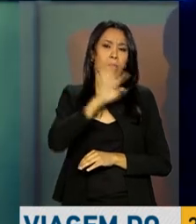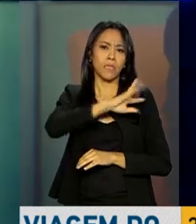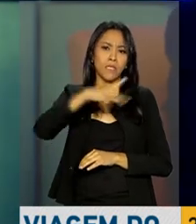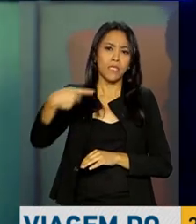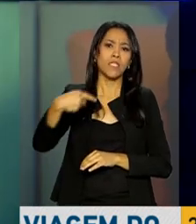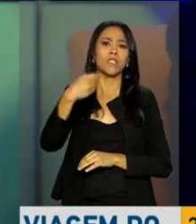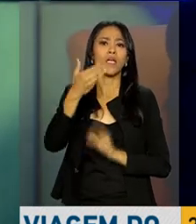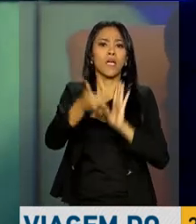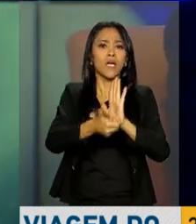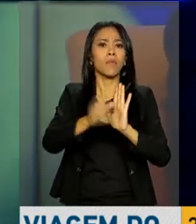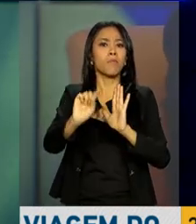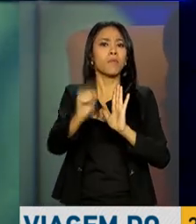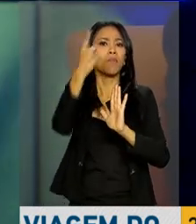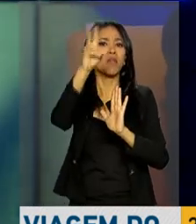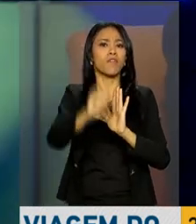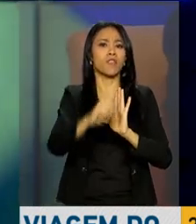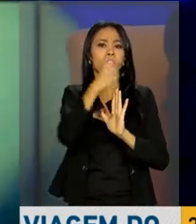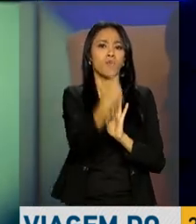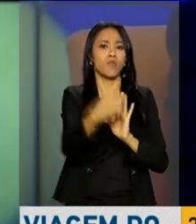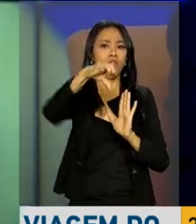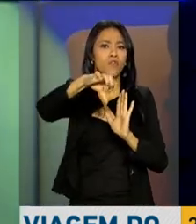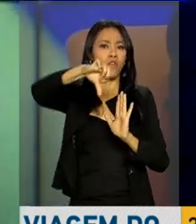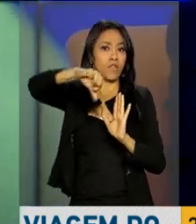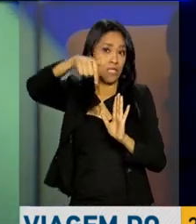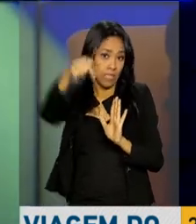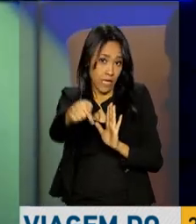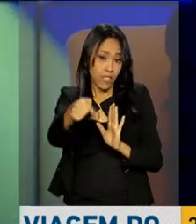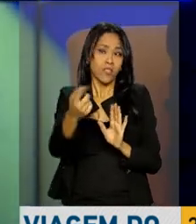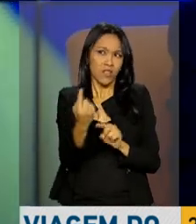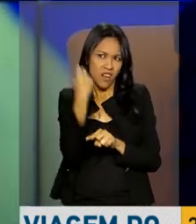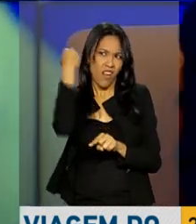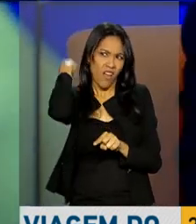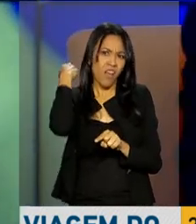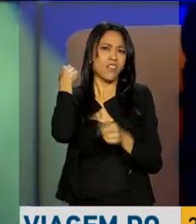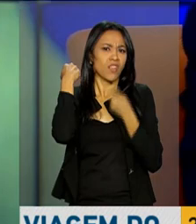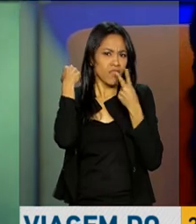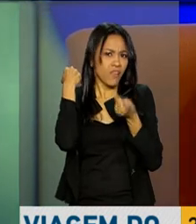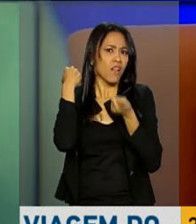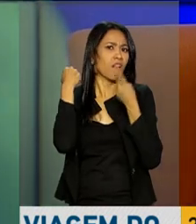primeira vez em 1997 e já se falava